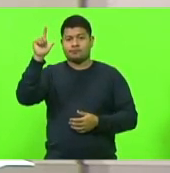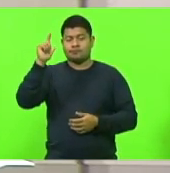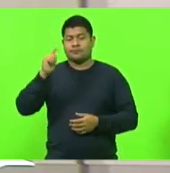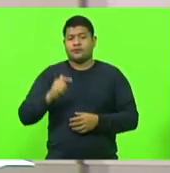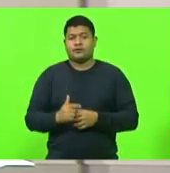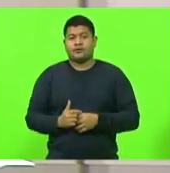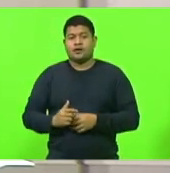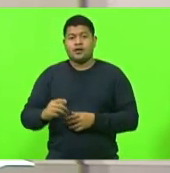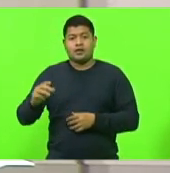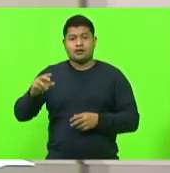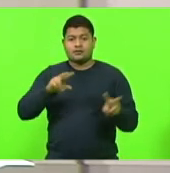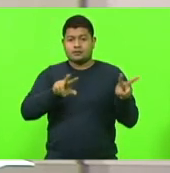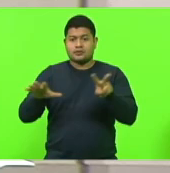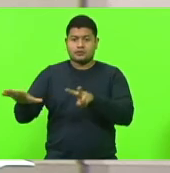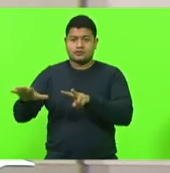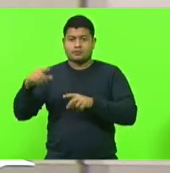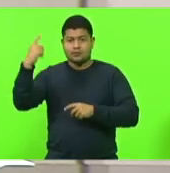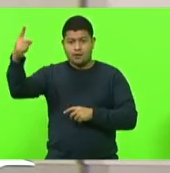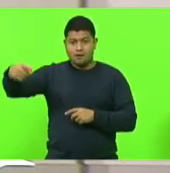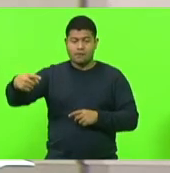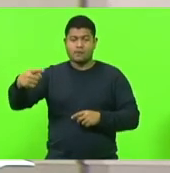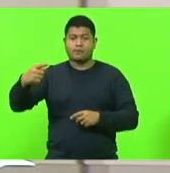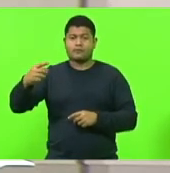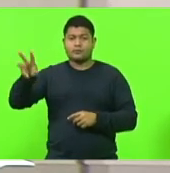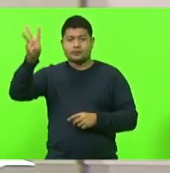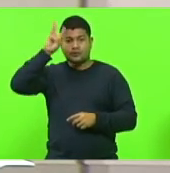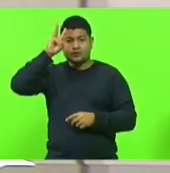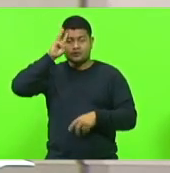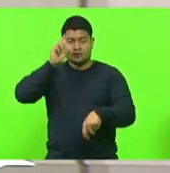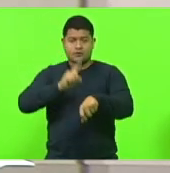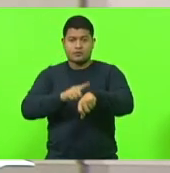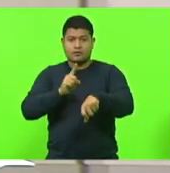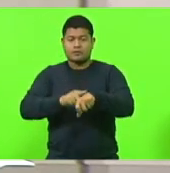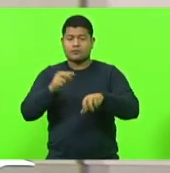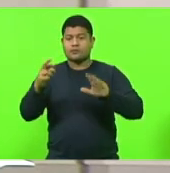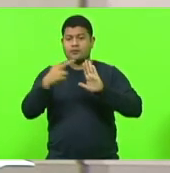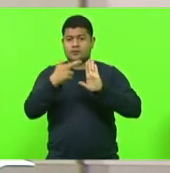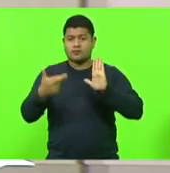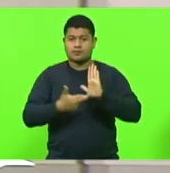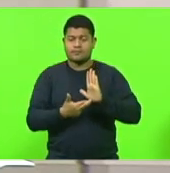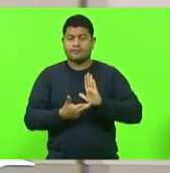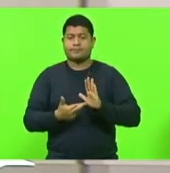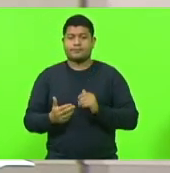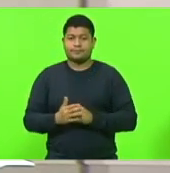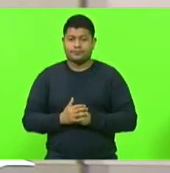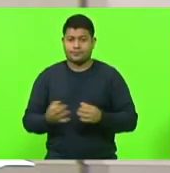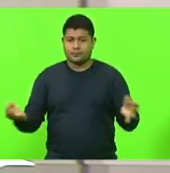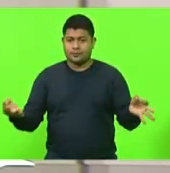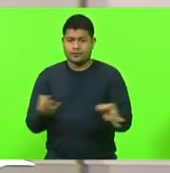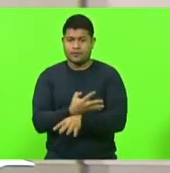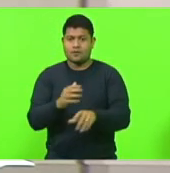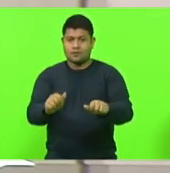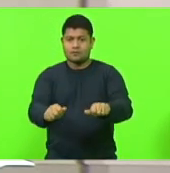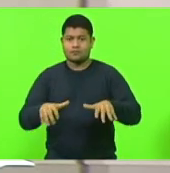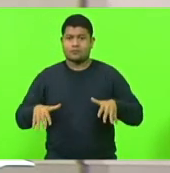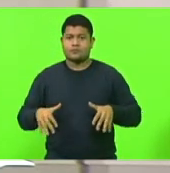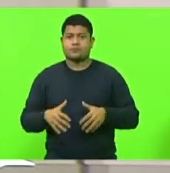para terça-feira, no horário regimental. Está encerrada a sessão.